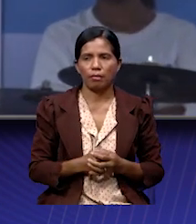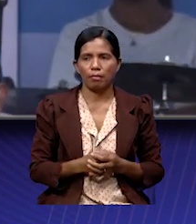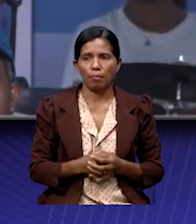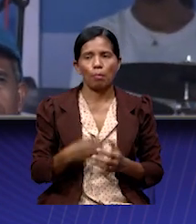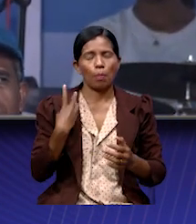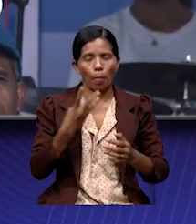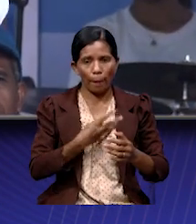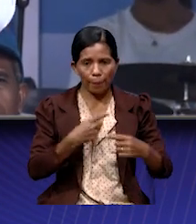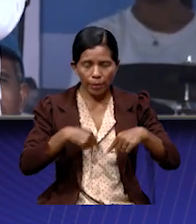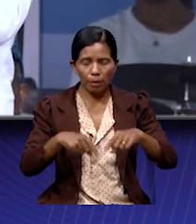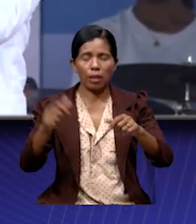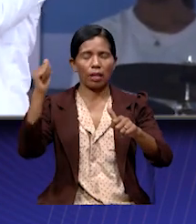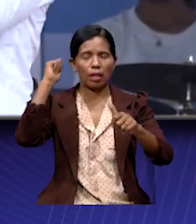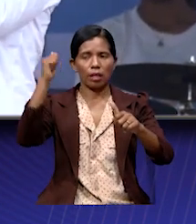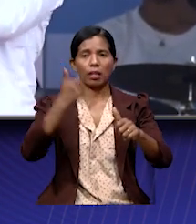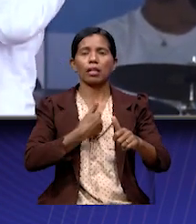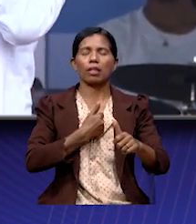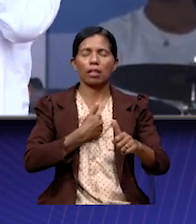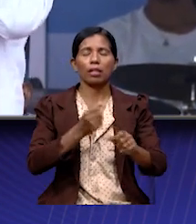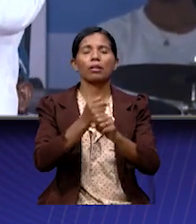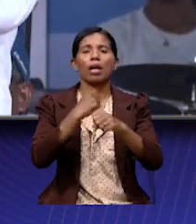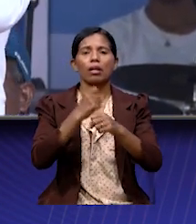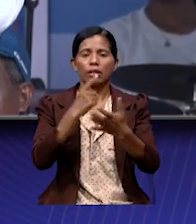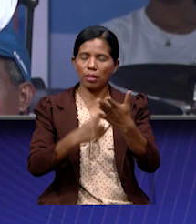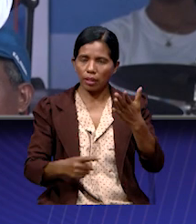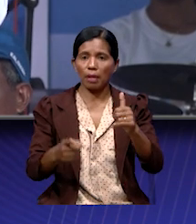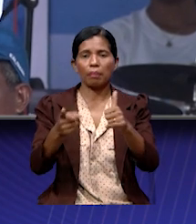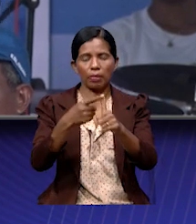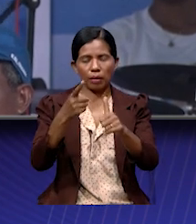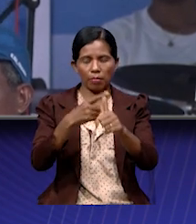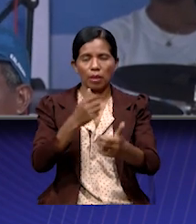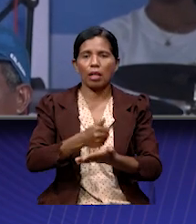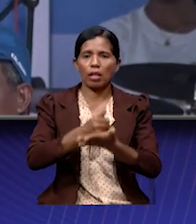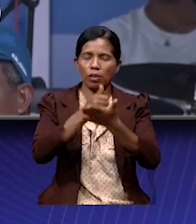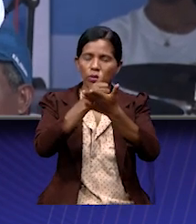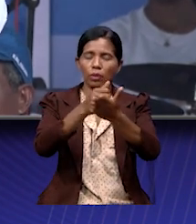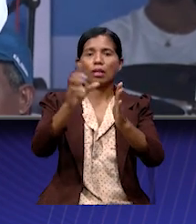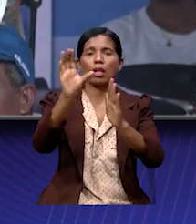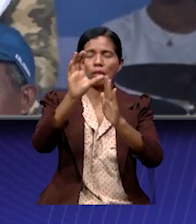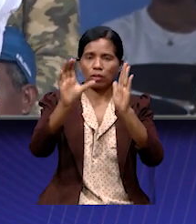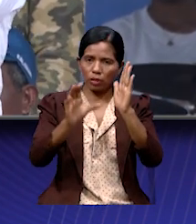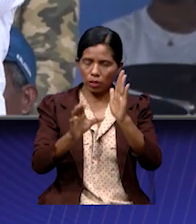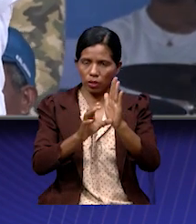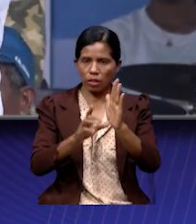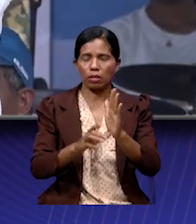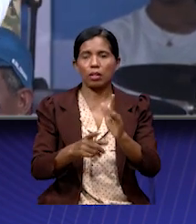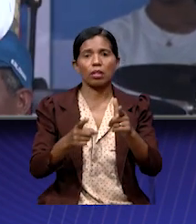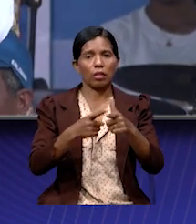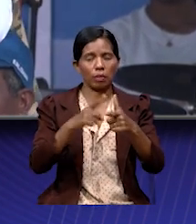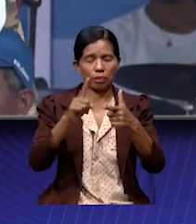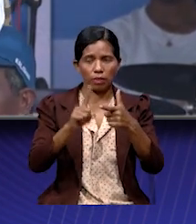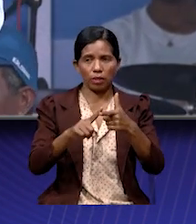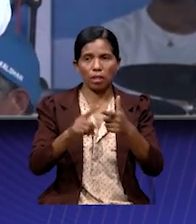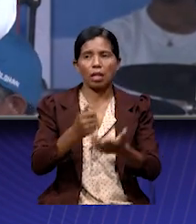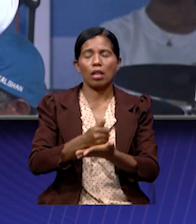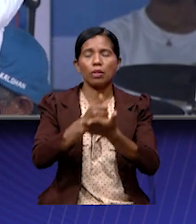ba candidato atu halo saida. Primeiro, salva Constituição, salva guarda Constituição. Segundo, salva